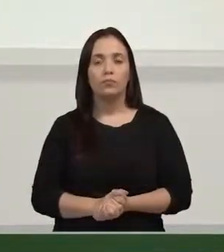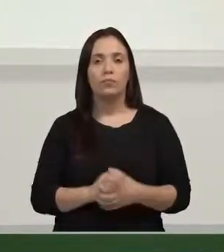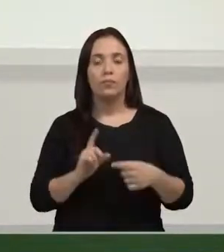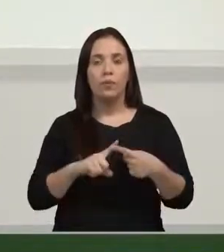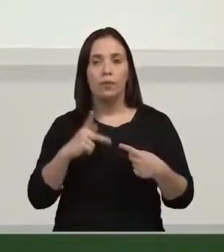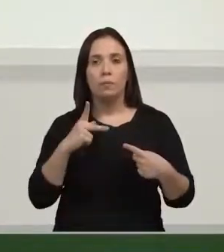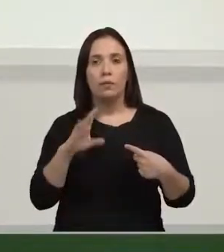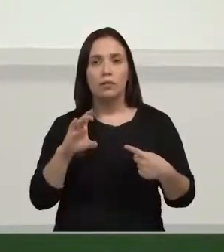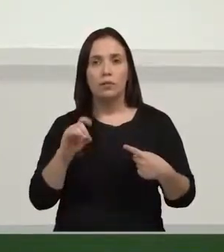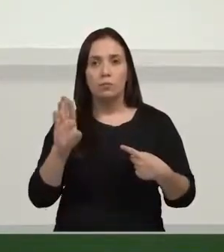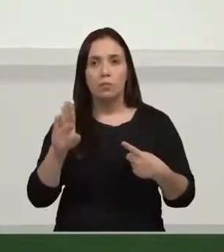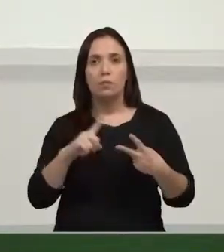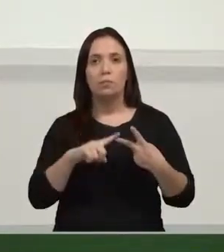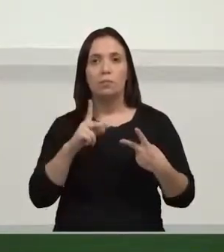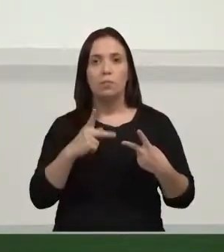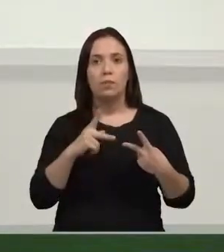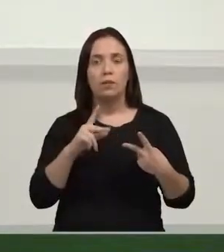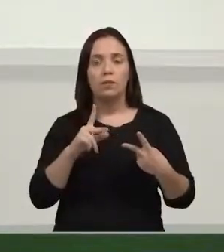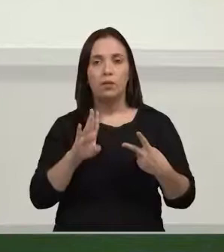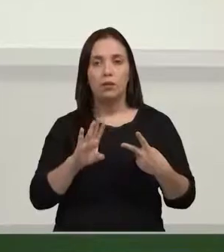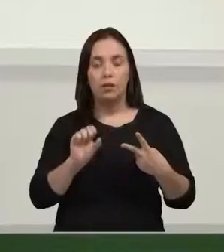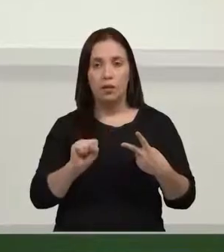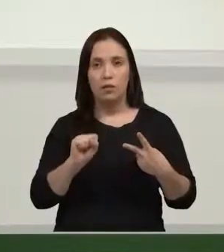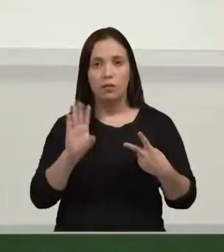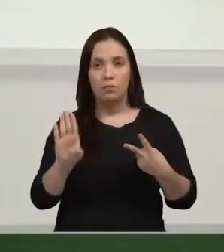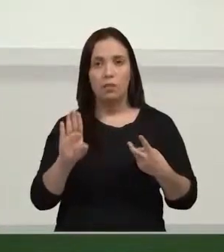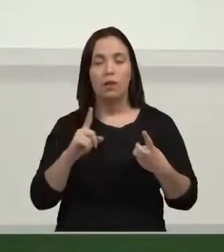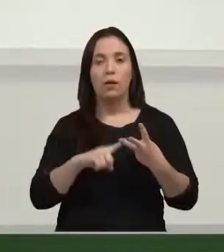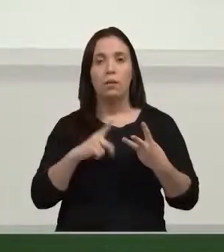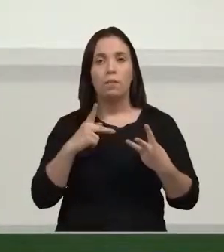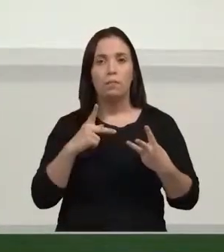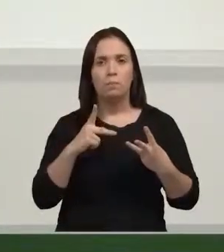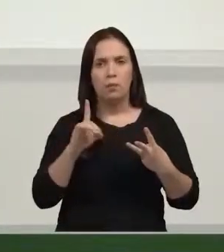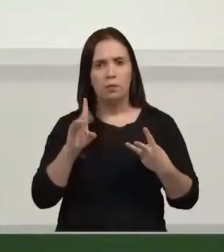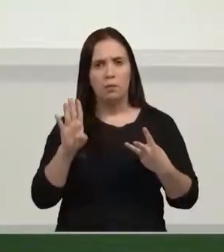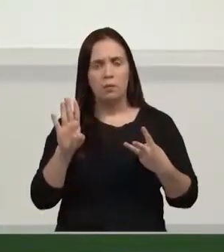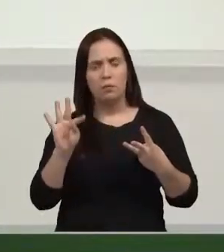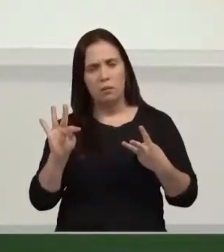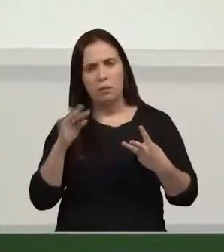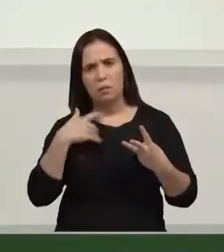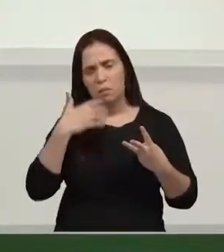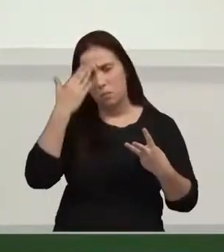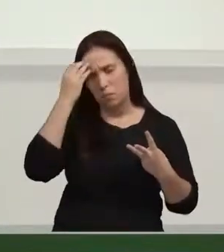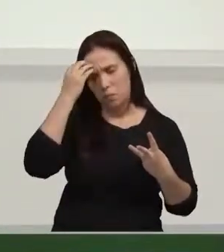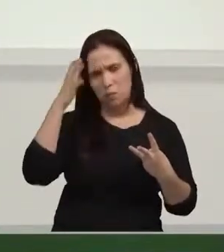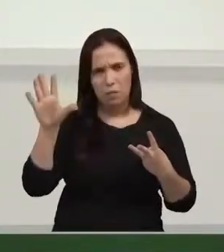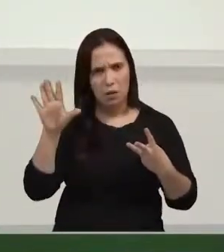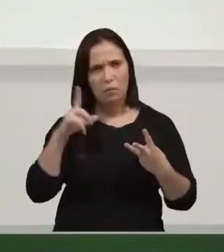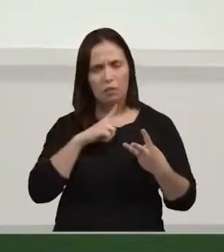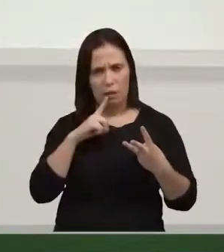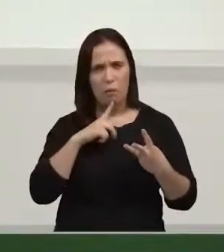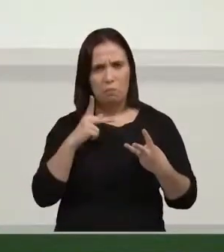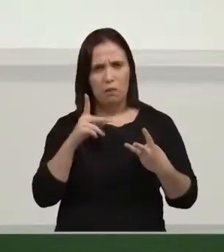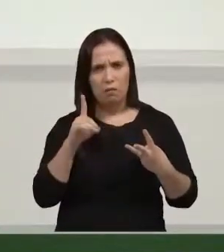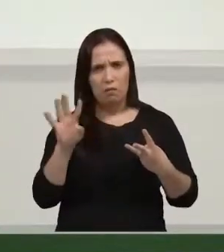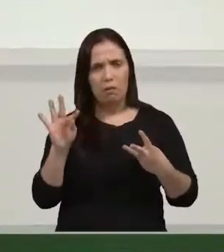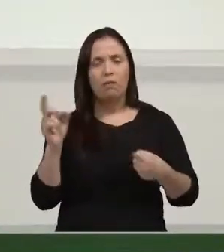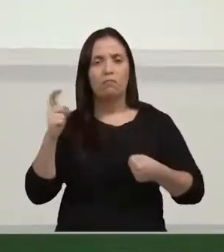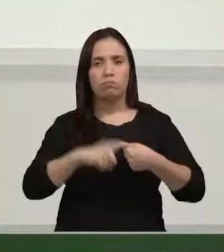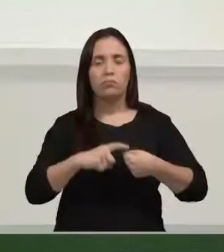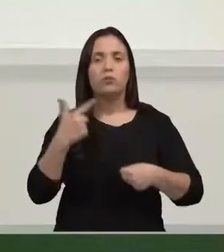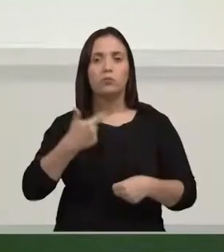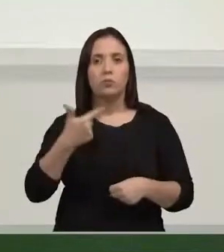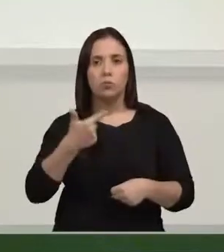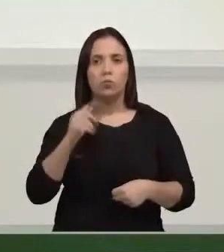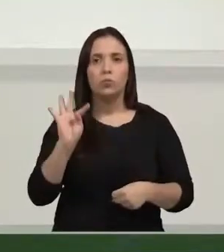Os PCdoB aliados... com certeza, o PSB com certeza. Agora, o PDT que eu não me lembro. Mas o PDT também estava, né? Estava no